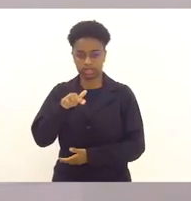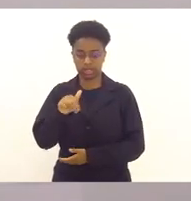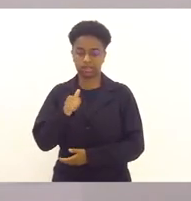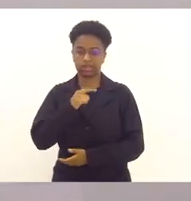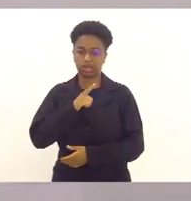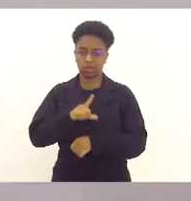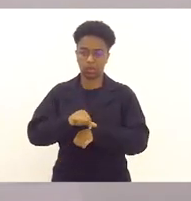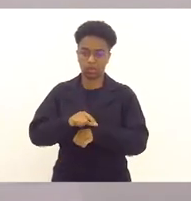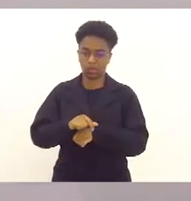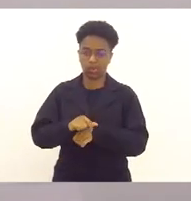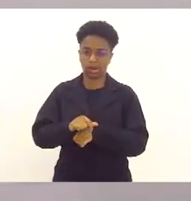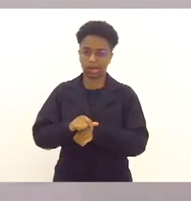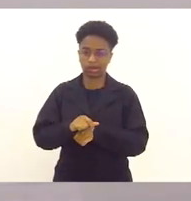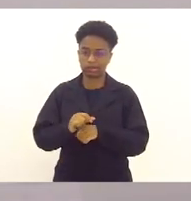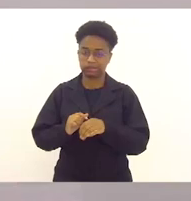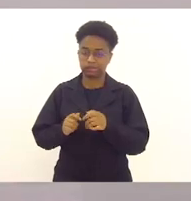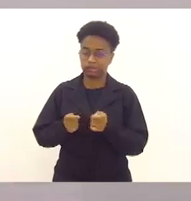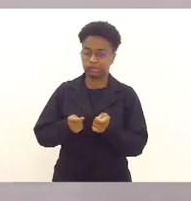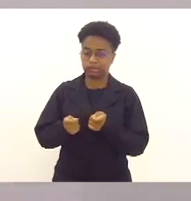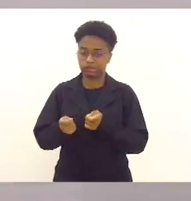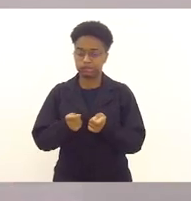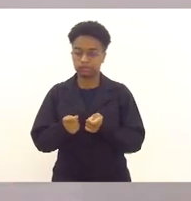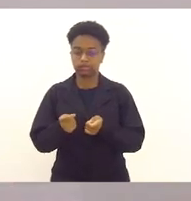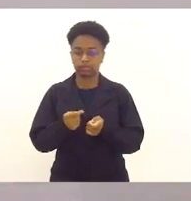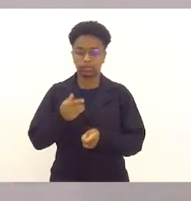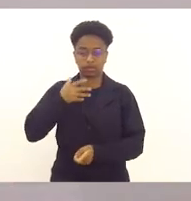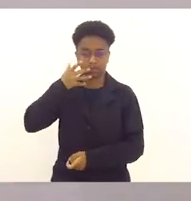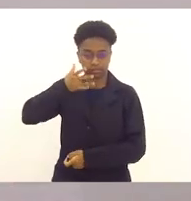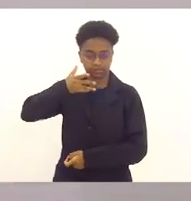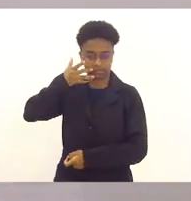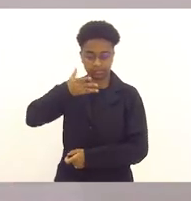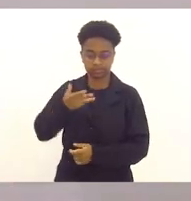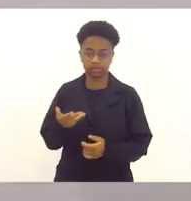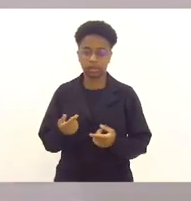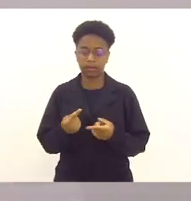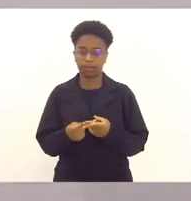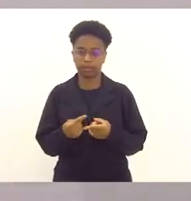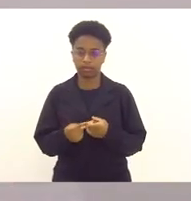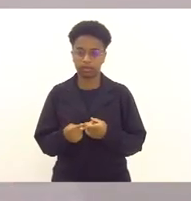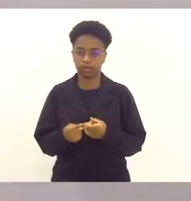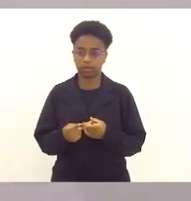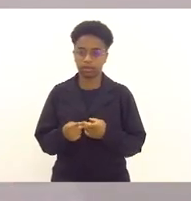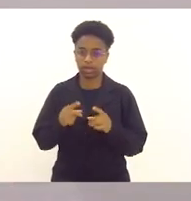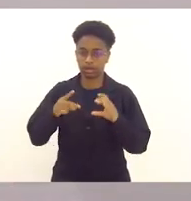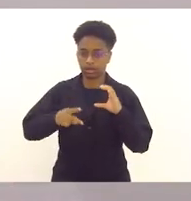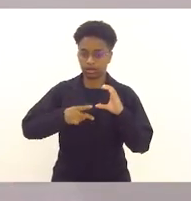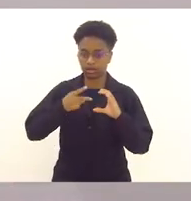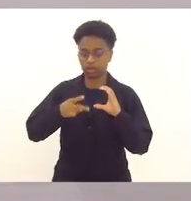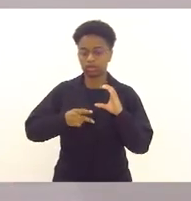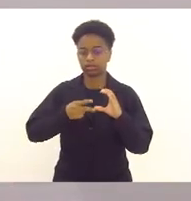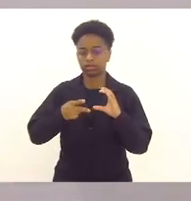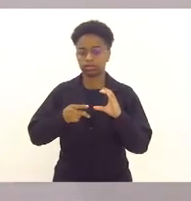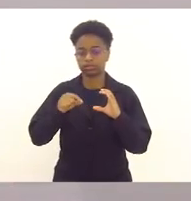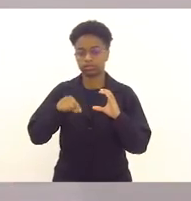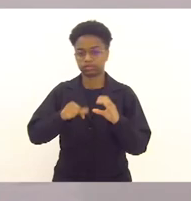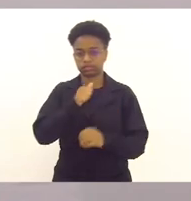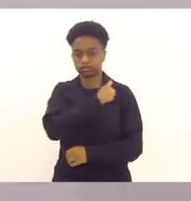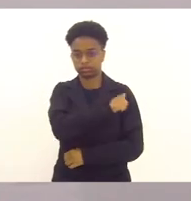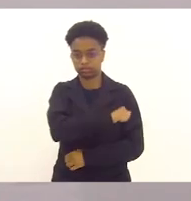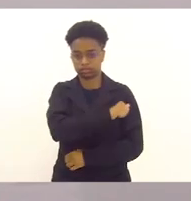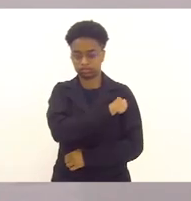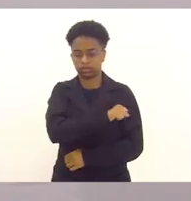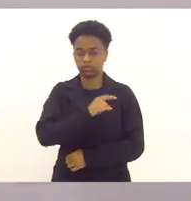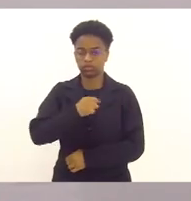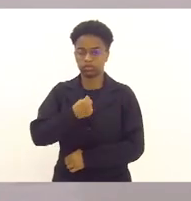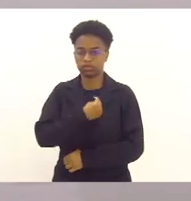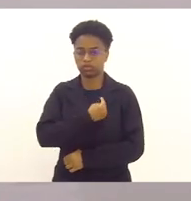é apertadinho para que possa fazer as suas considerações dada que na Câmara dos Vereadores do Rio de Janeiro a gente tem